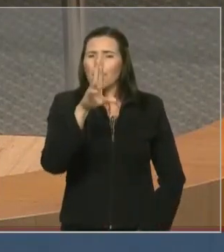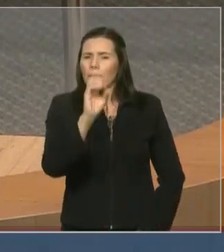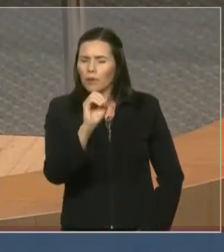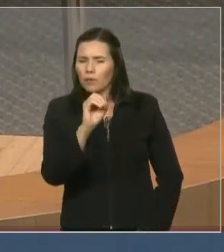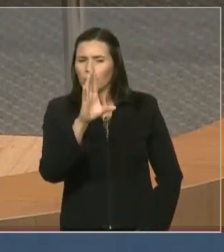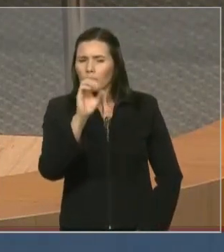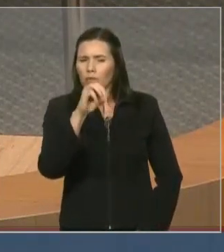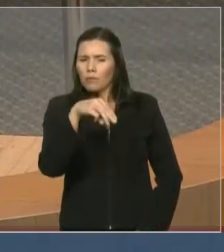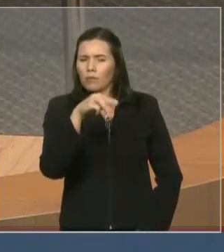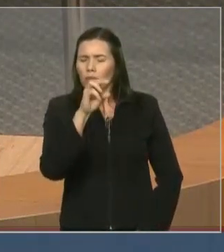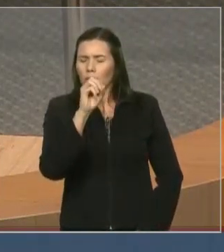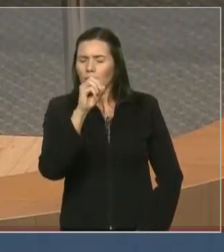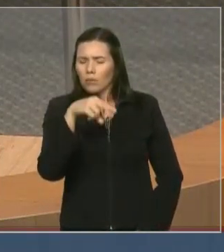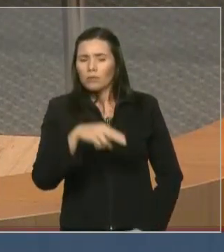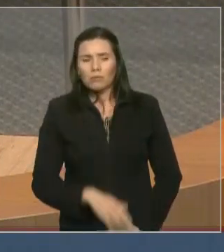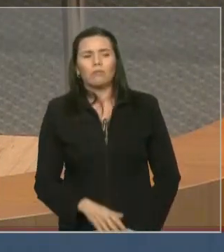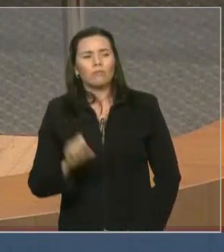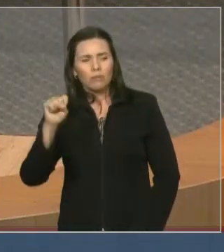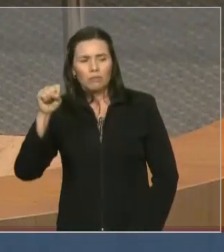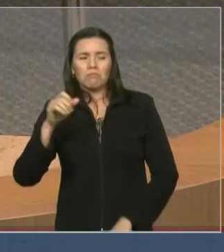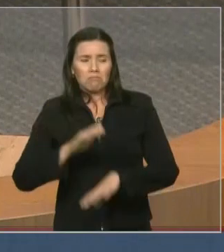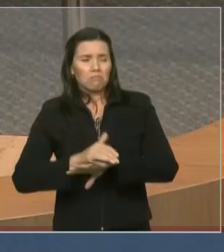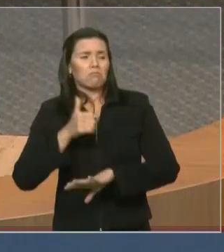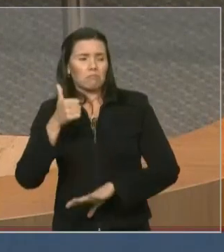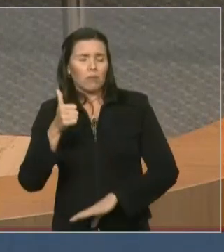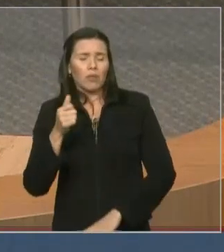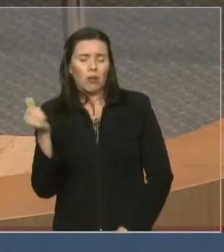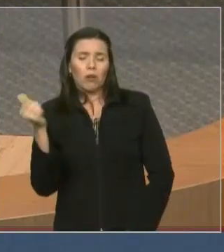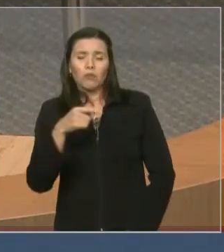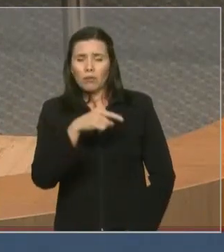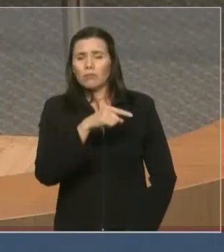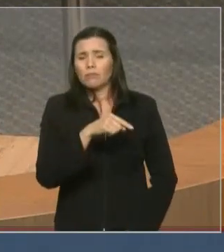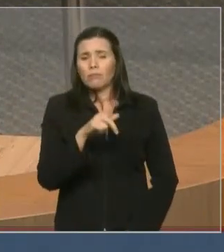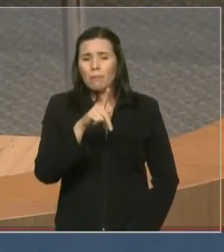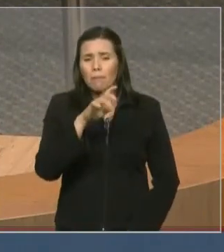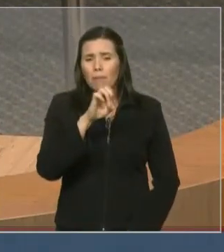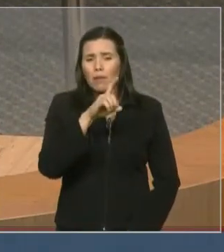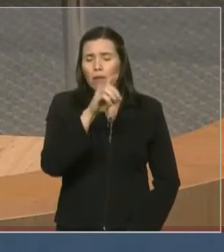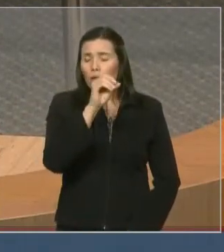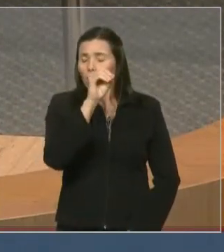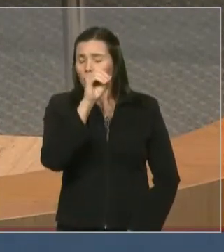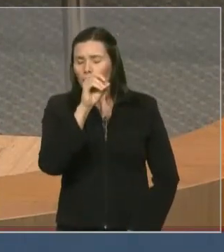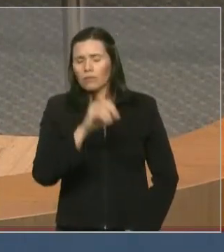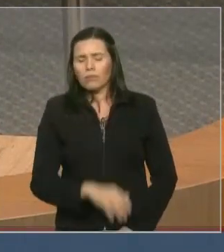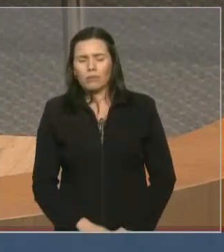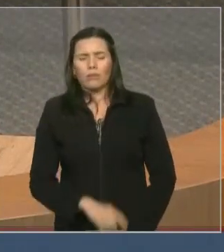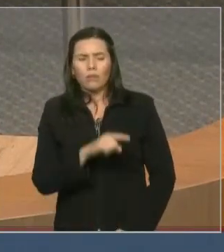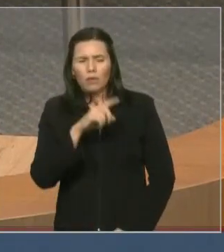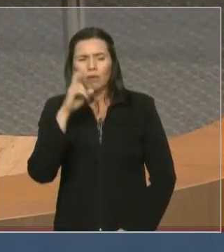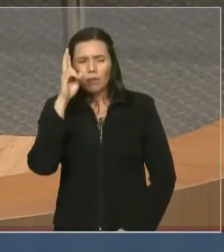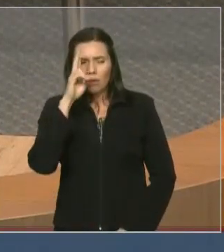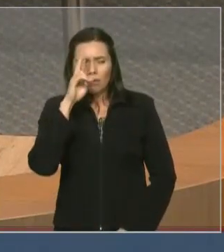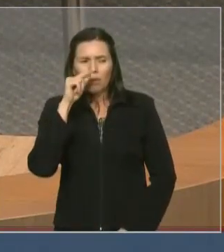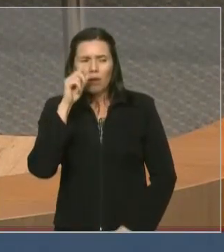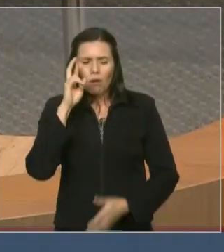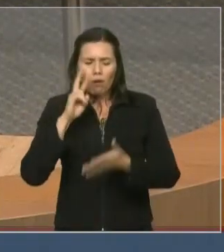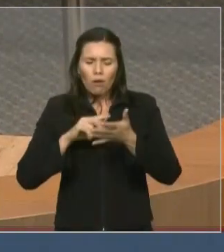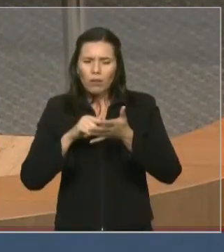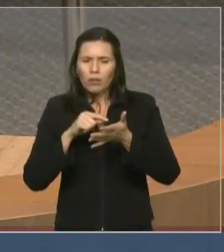passavam por lá. Ele disse, faz esse livro. Lamentavelmente, eu vou chegar lá dos arquivos da Assembleia. E se fez